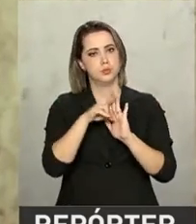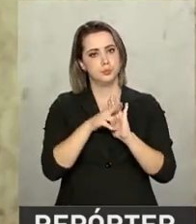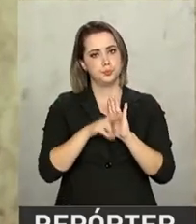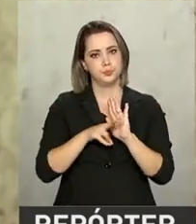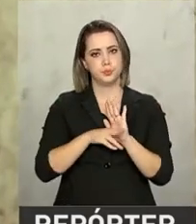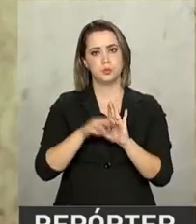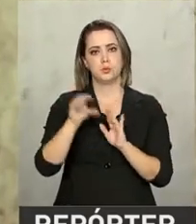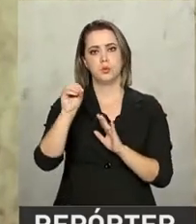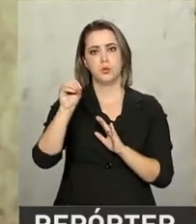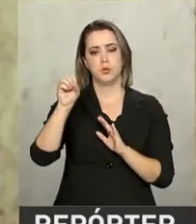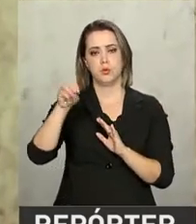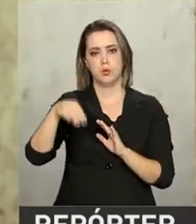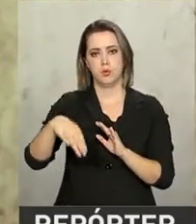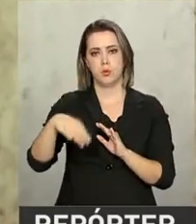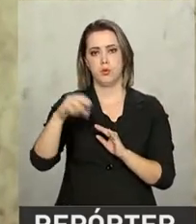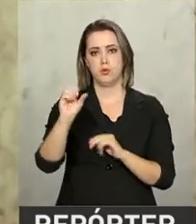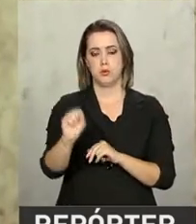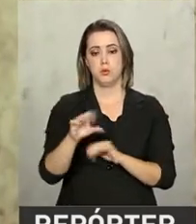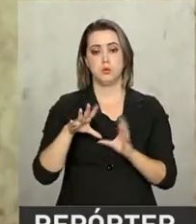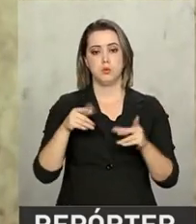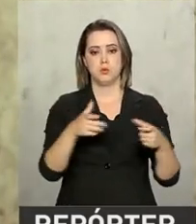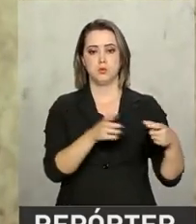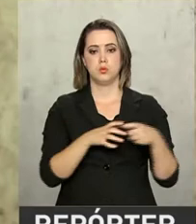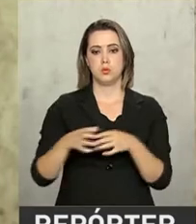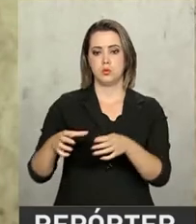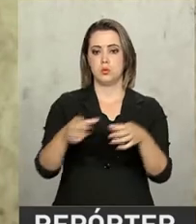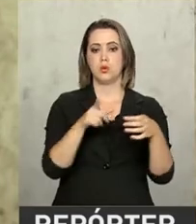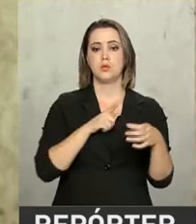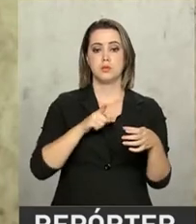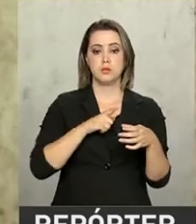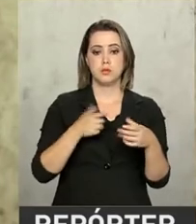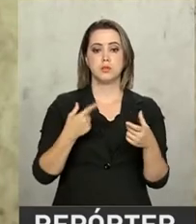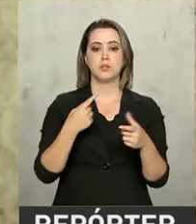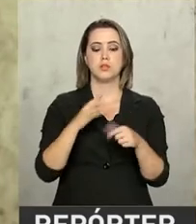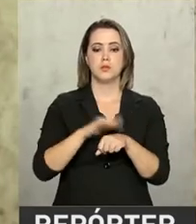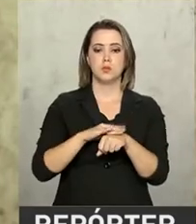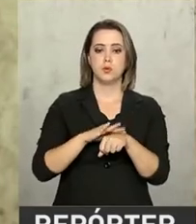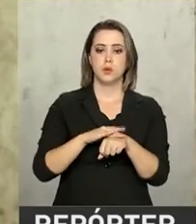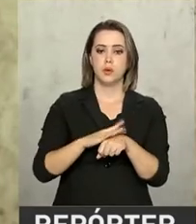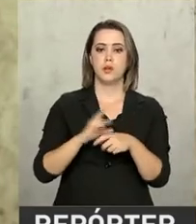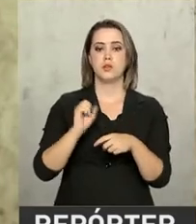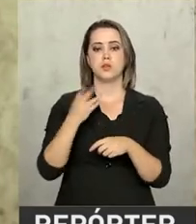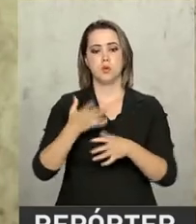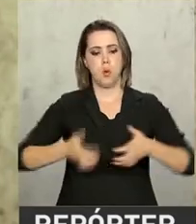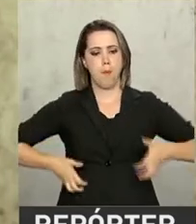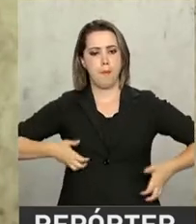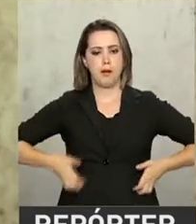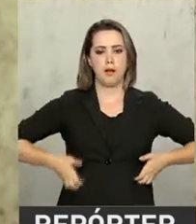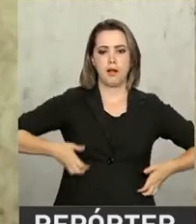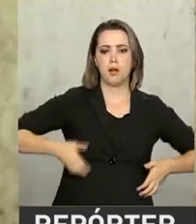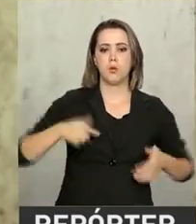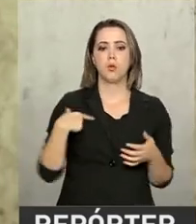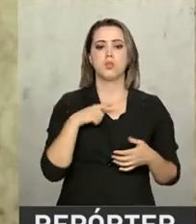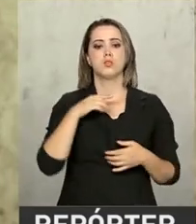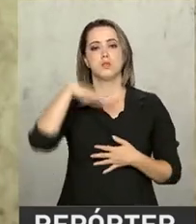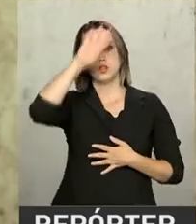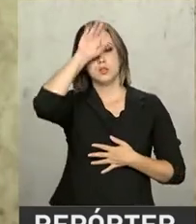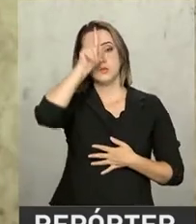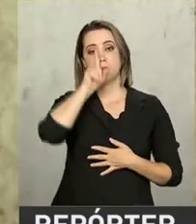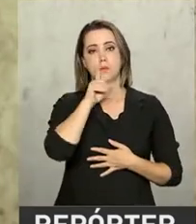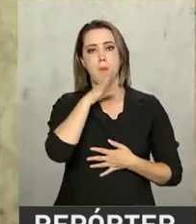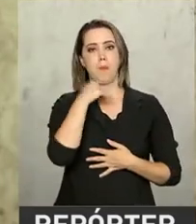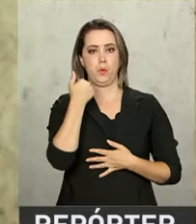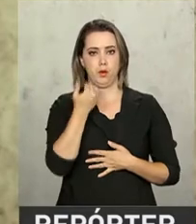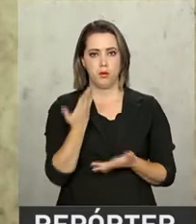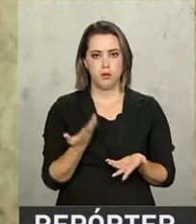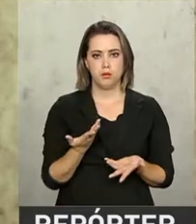OMS. Todas as áreas onde houve episodias confirmadas, macacos com febre amarela